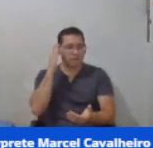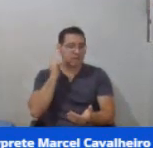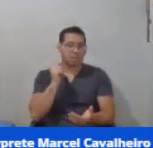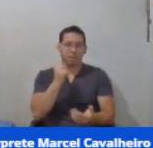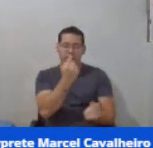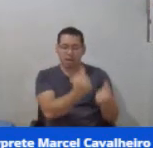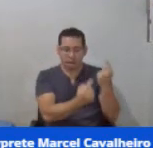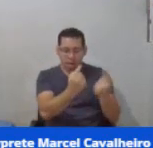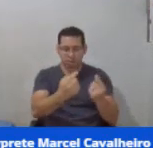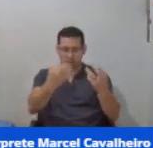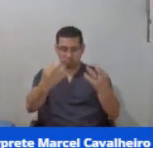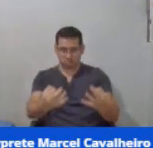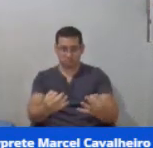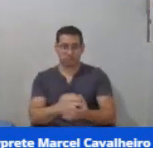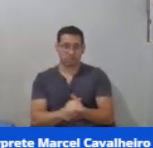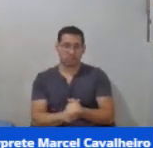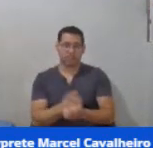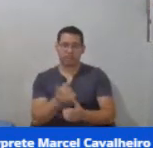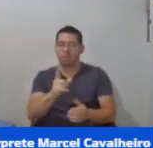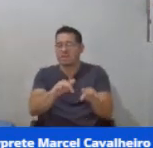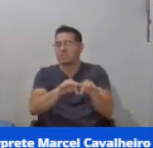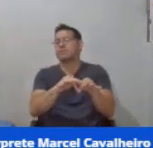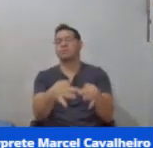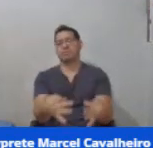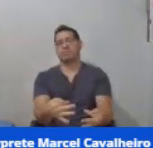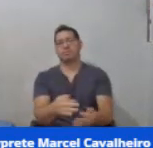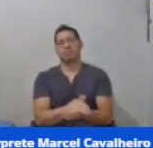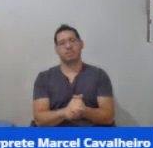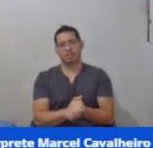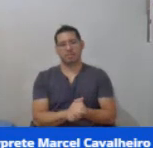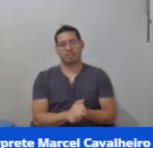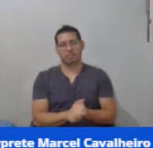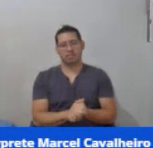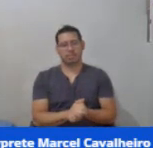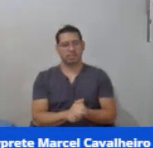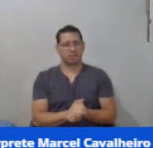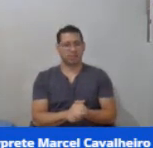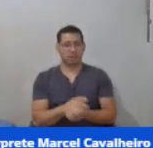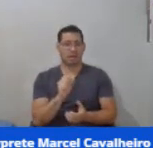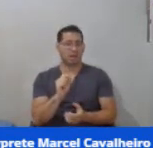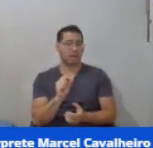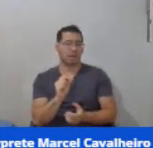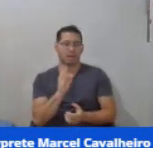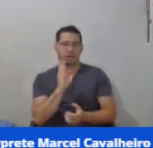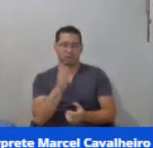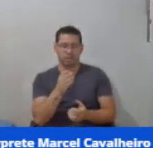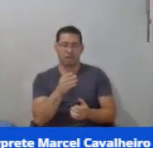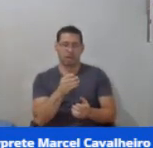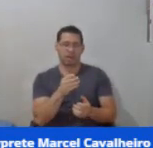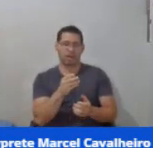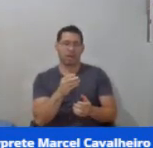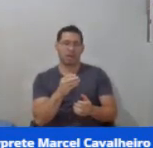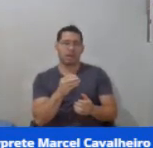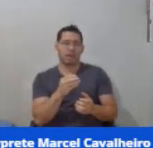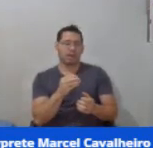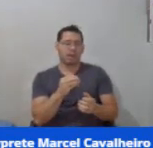ou seja, ele não é uma simples questão. Quem já participou de alguma formação sobre elaboração de